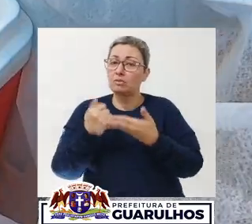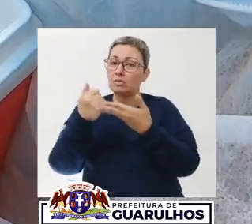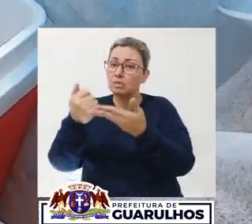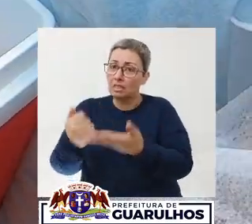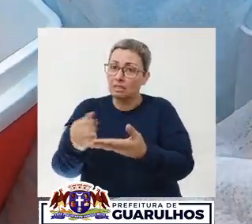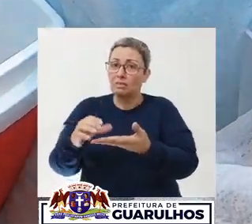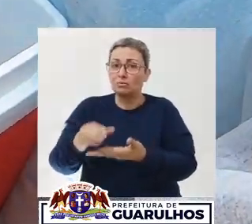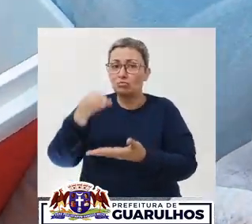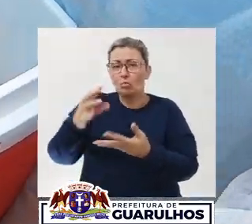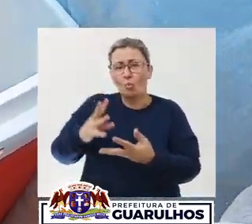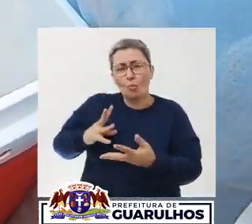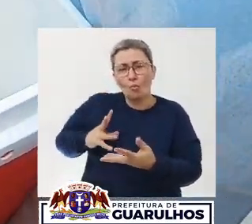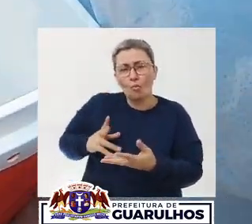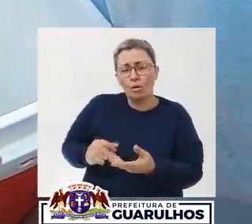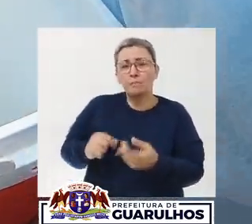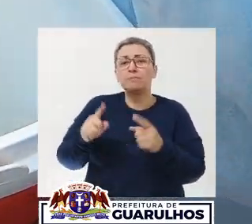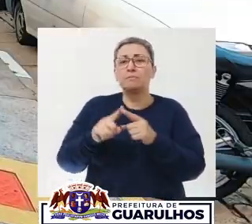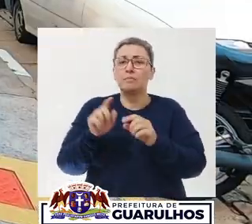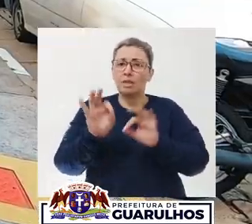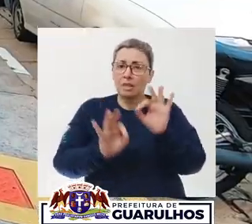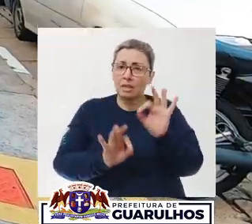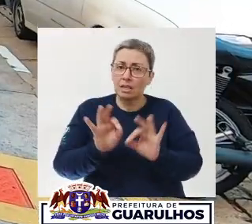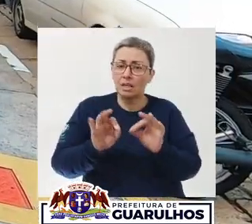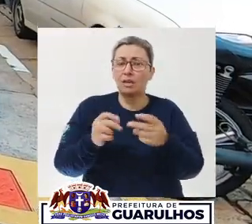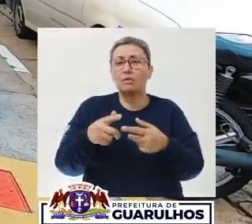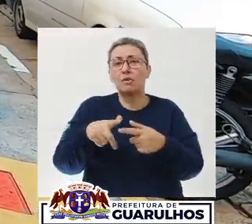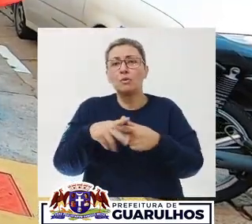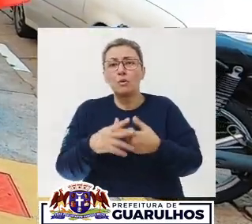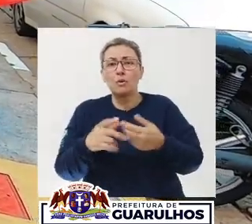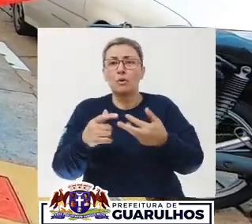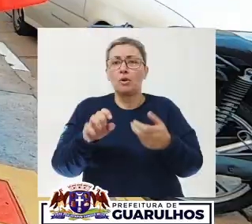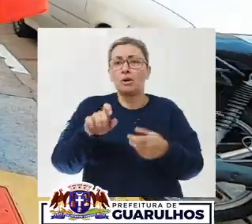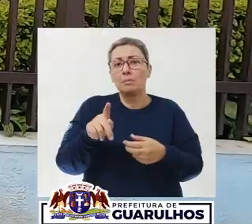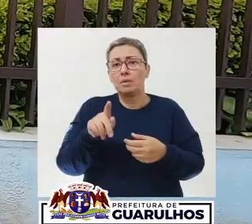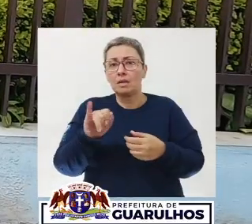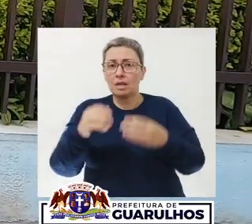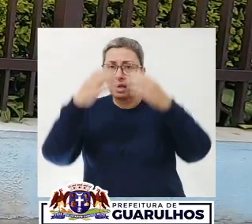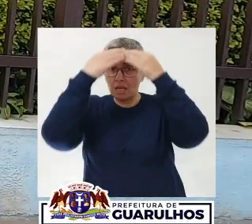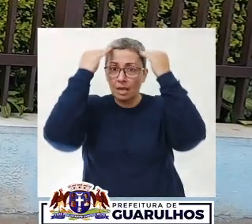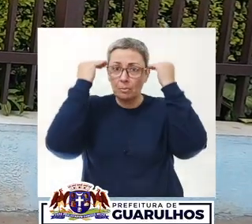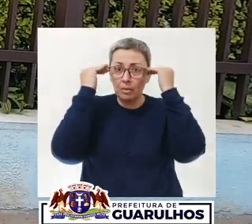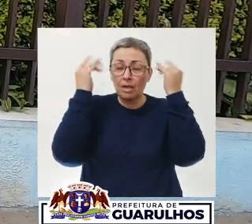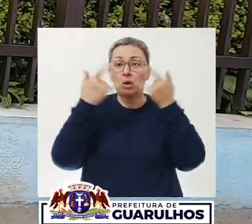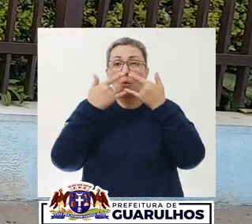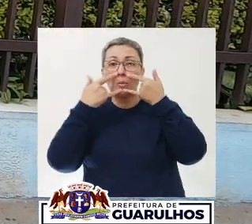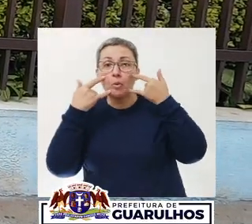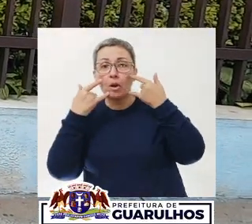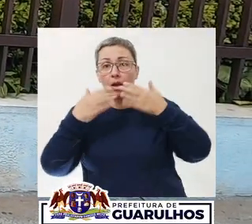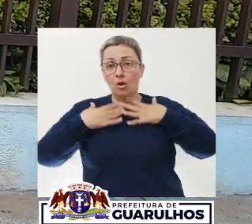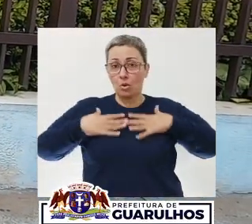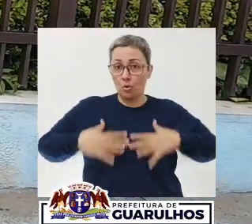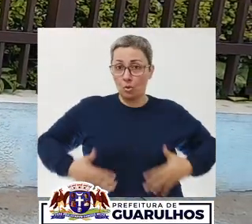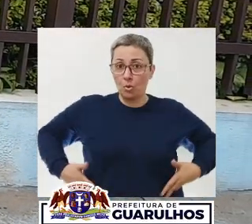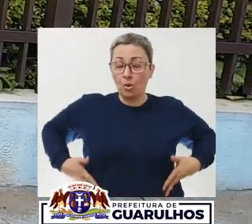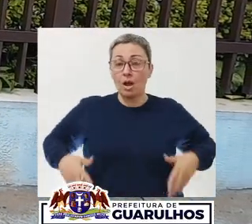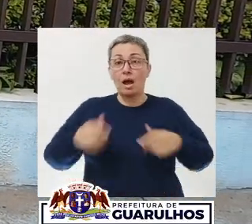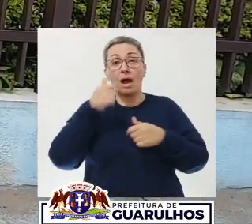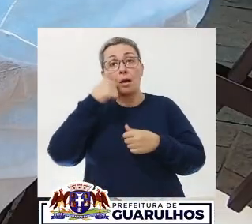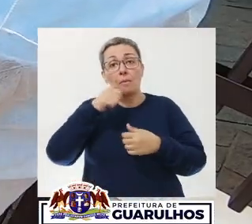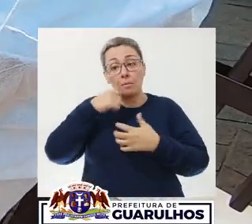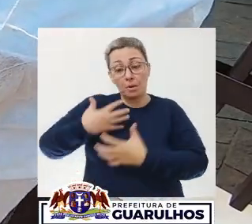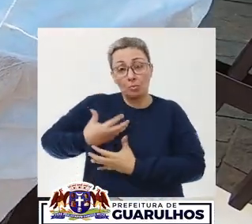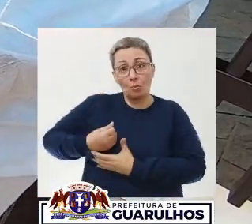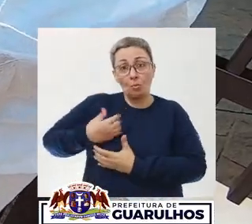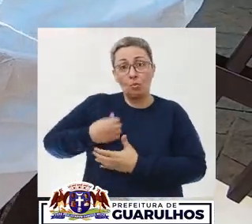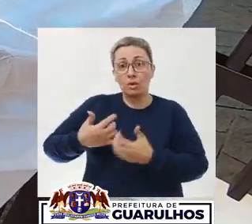mães, leva frasquinhos esterilizados, leva equipamentos de proteção individual, que é o gorro, a máscara, o avental.